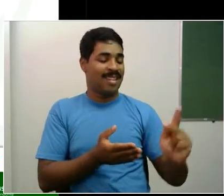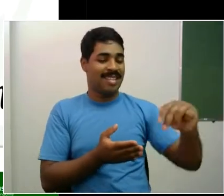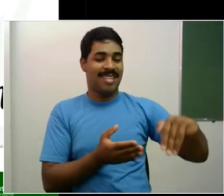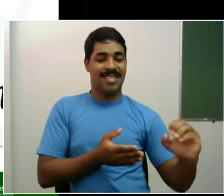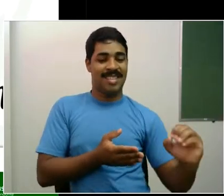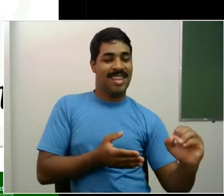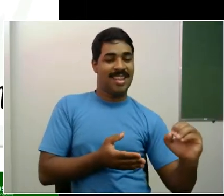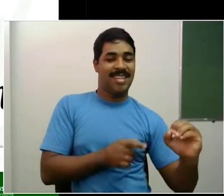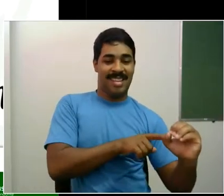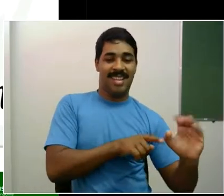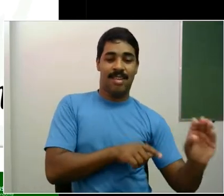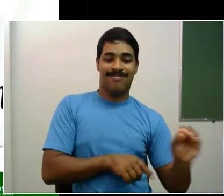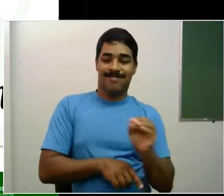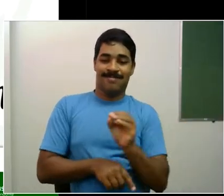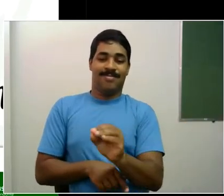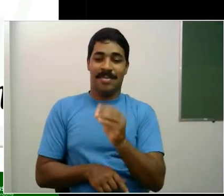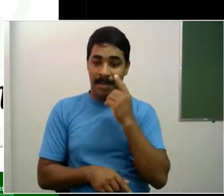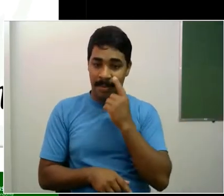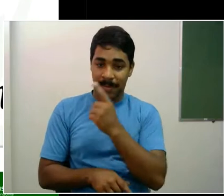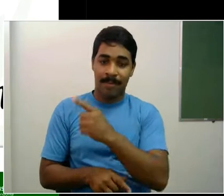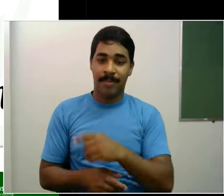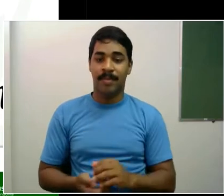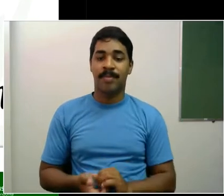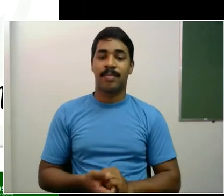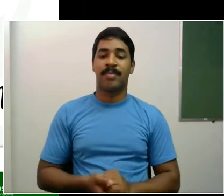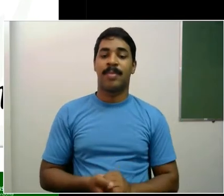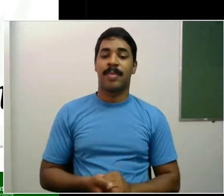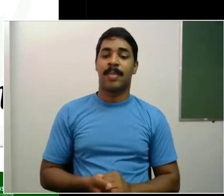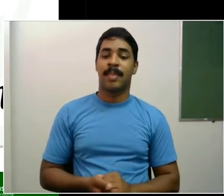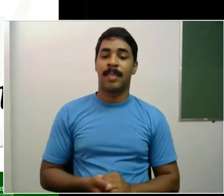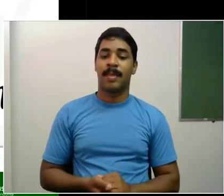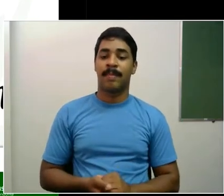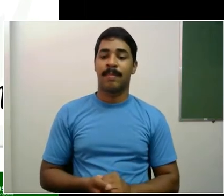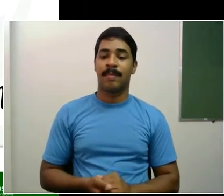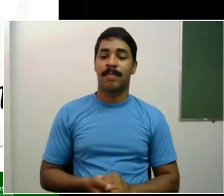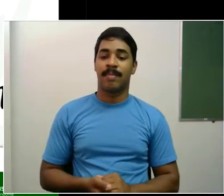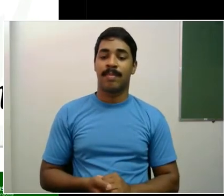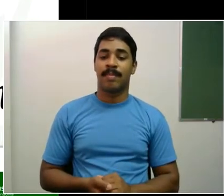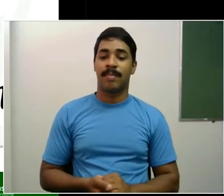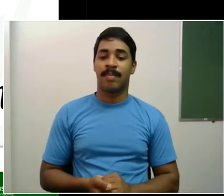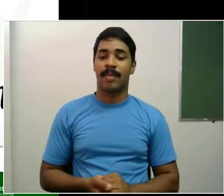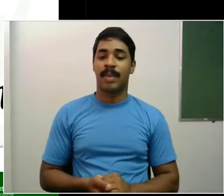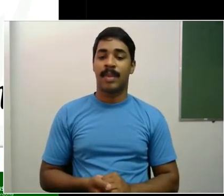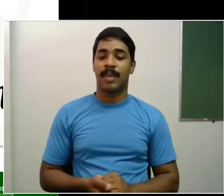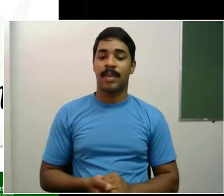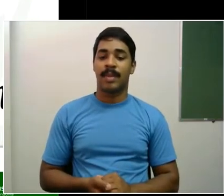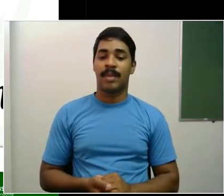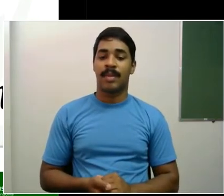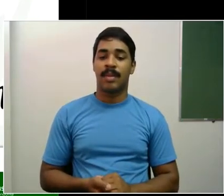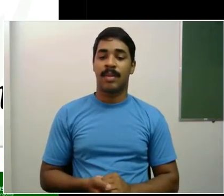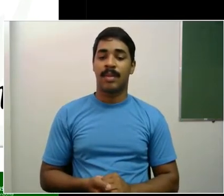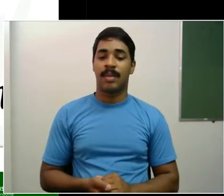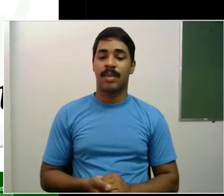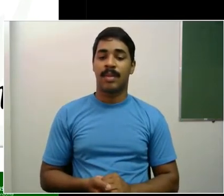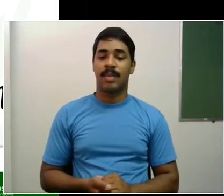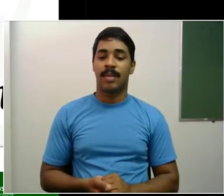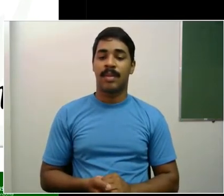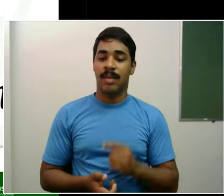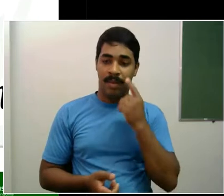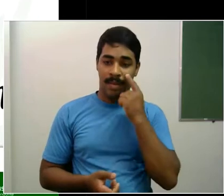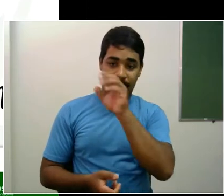o próprio t, então nós vamos ter o seguinte, multiplicando cruzado, nós vamos ter S menos S0, está